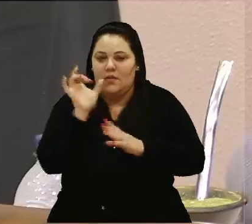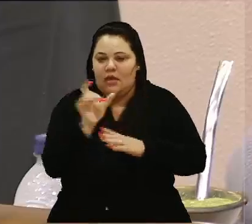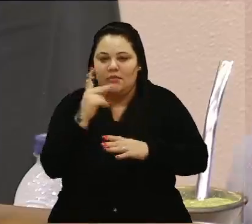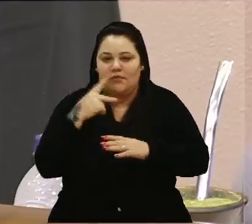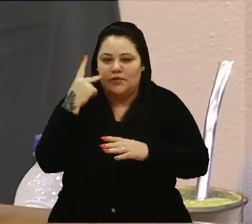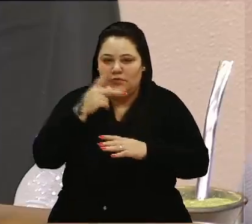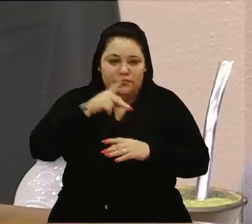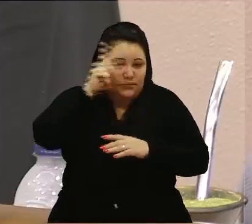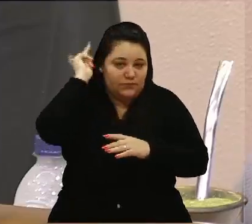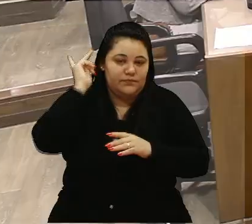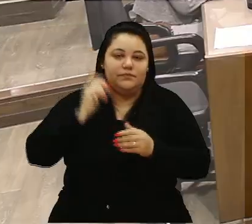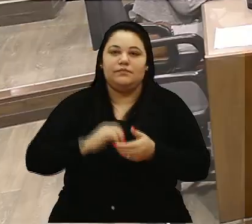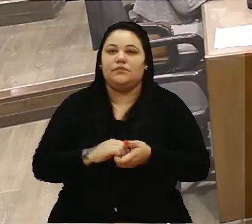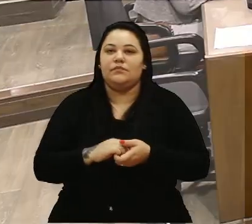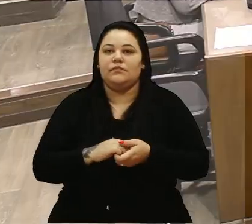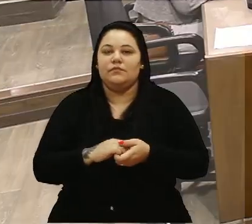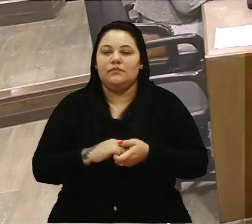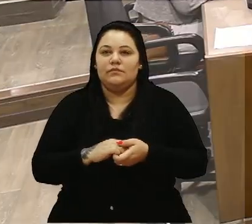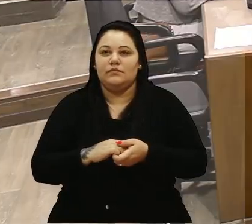vereador Iago Morandi.